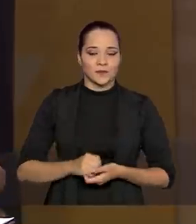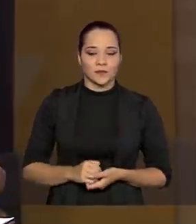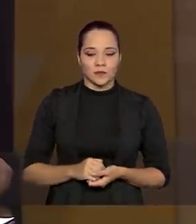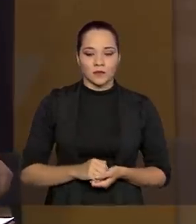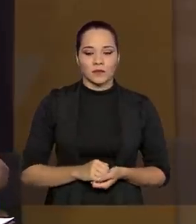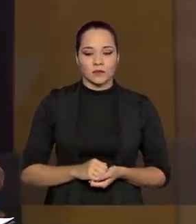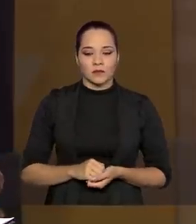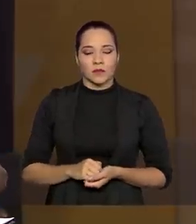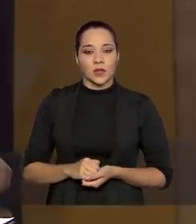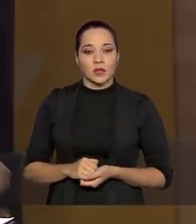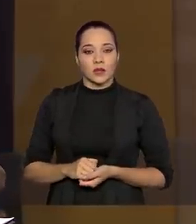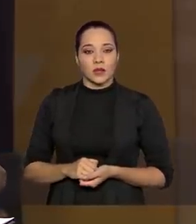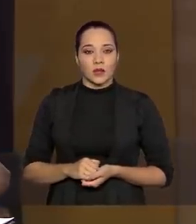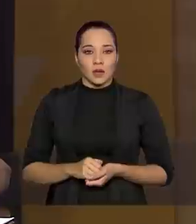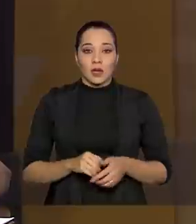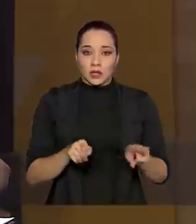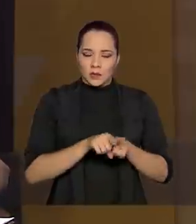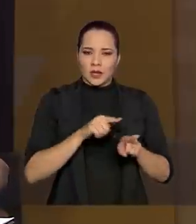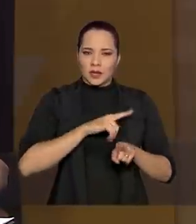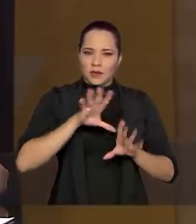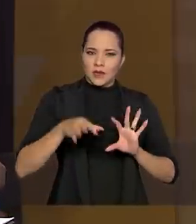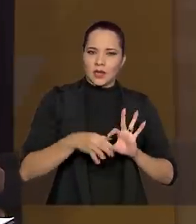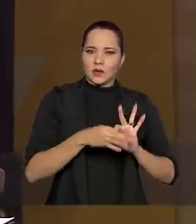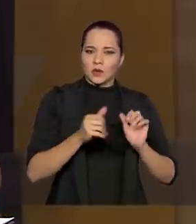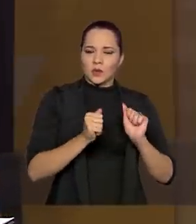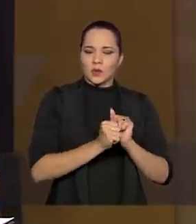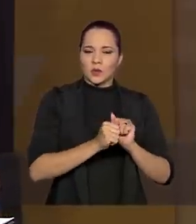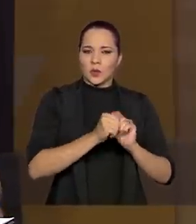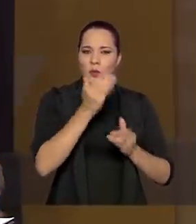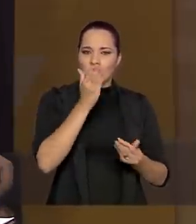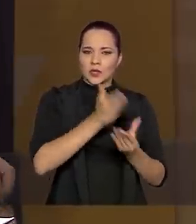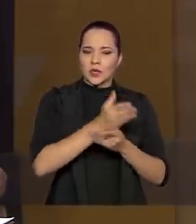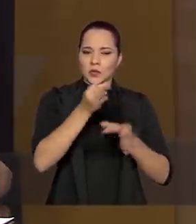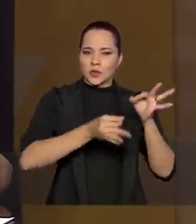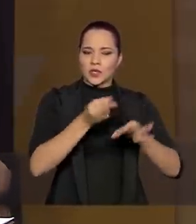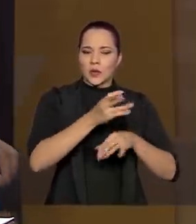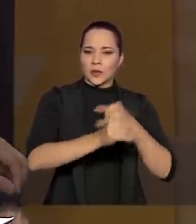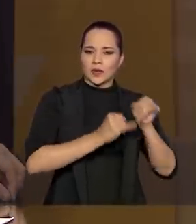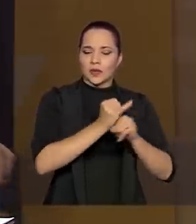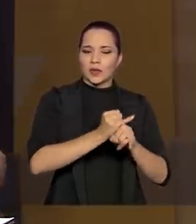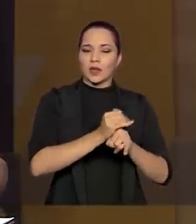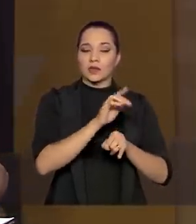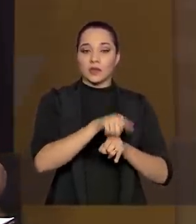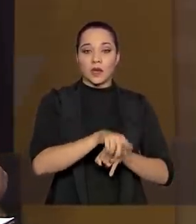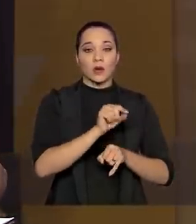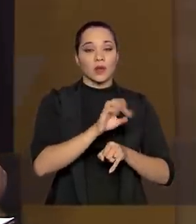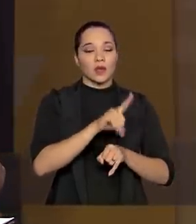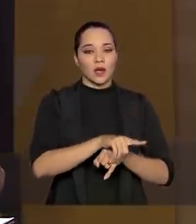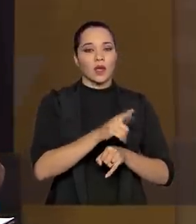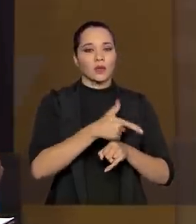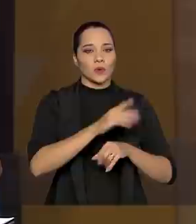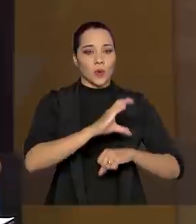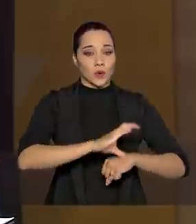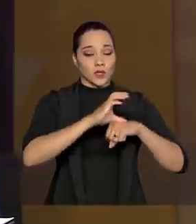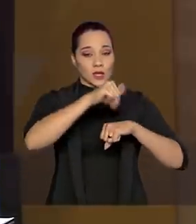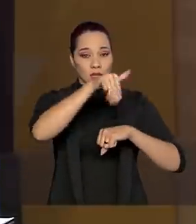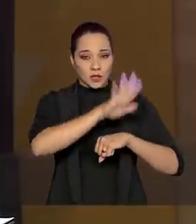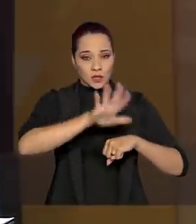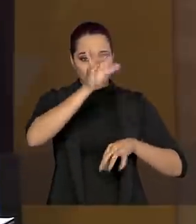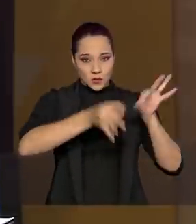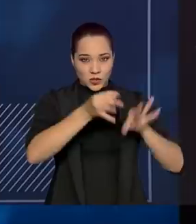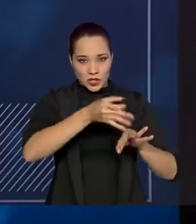Senacom também estabeleceu uma integração, uma parceria com o processo judicial eletrônico, que é um mecanismo do Conselho Nacional de Justiça, não é